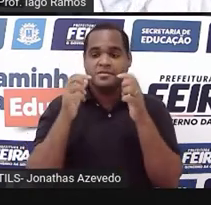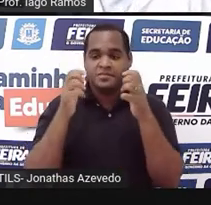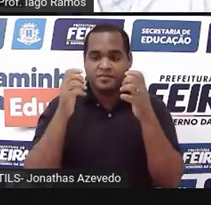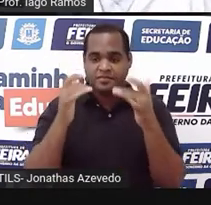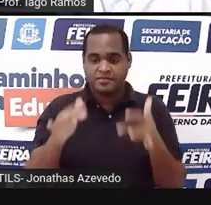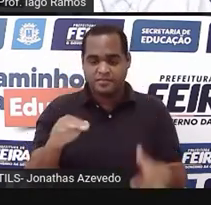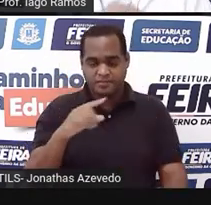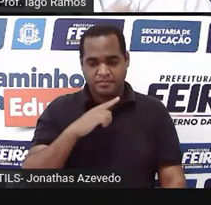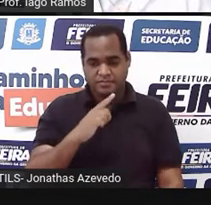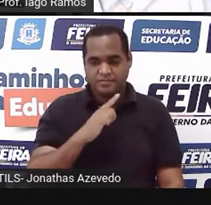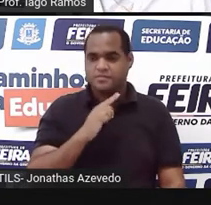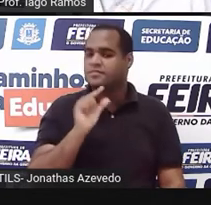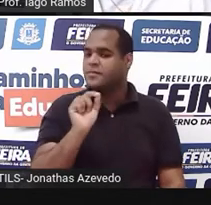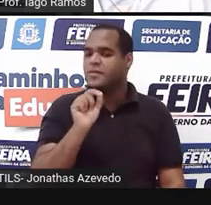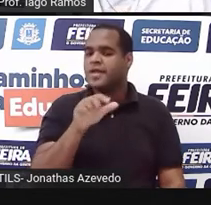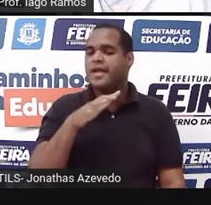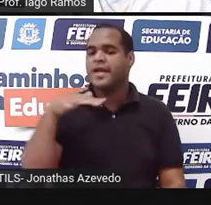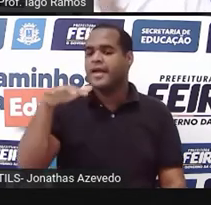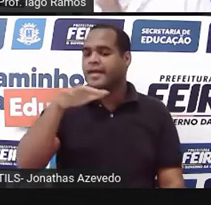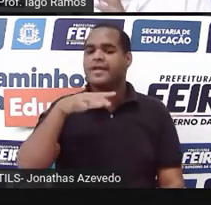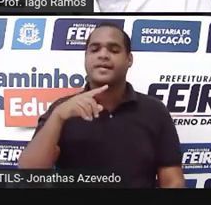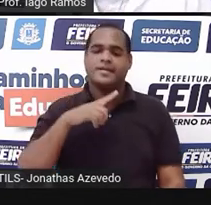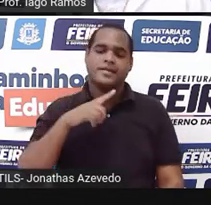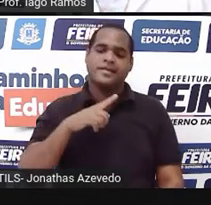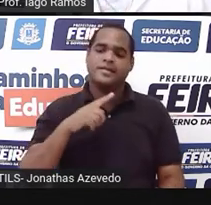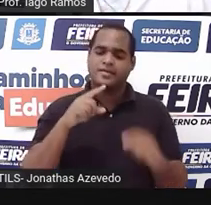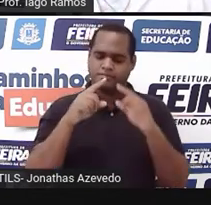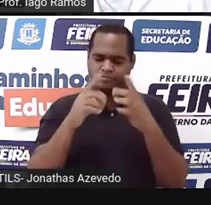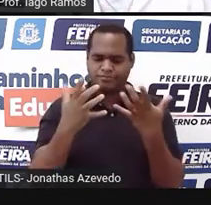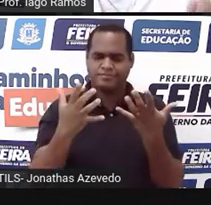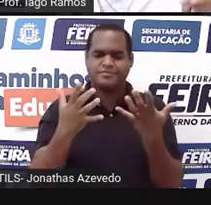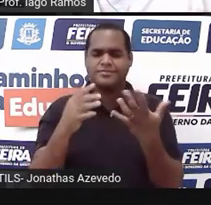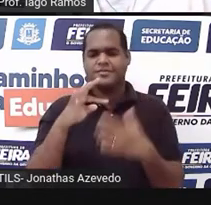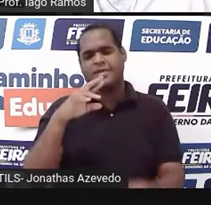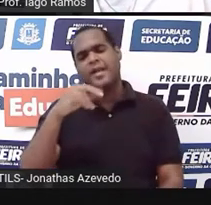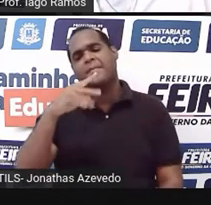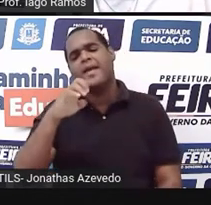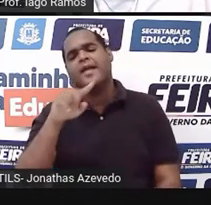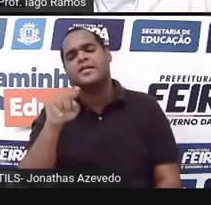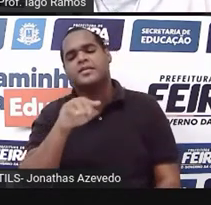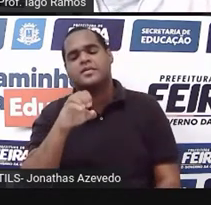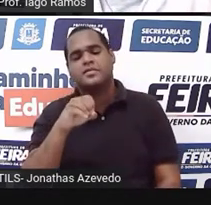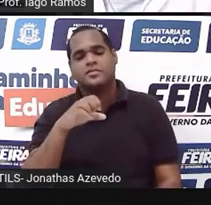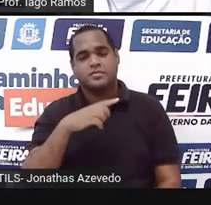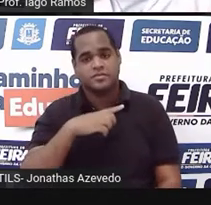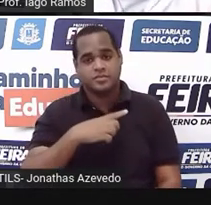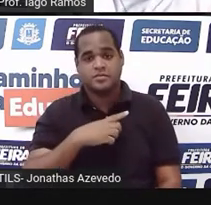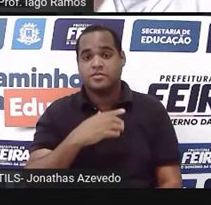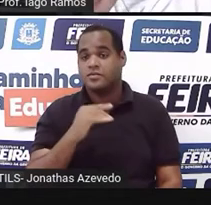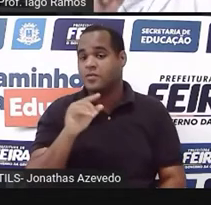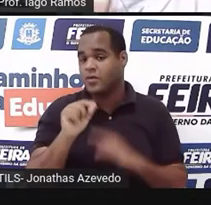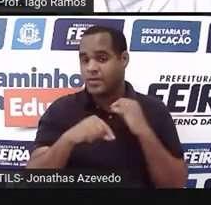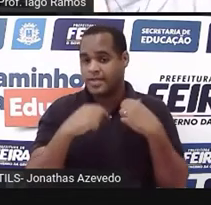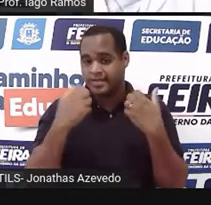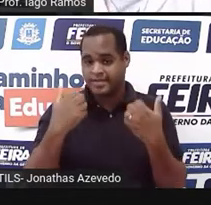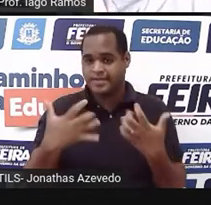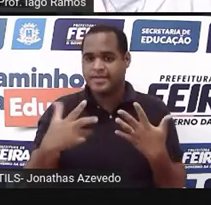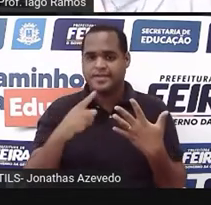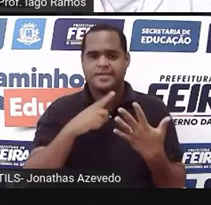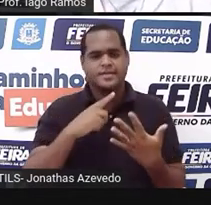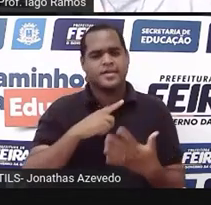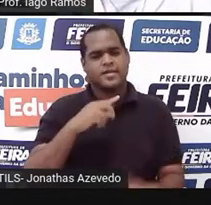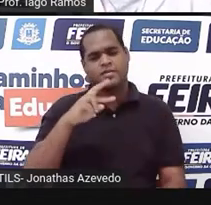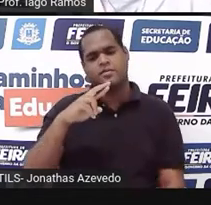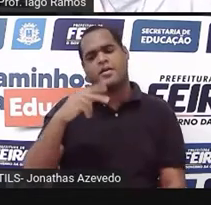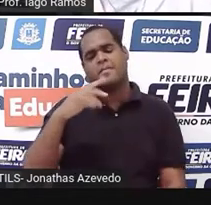calcular a área de um trapézio e como essa ideia essa ideia assim ó eu fiz ali um